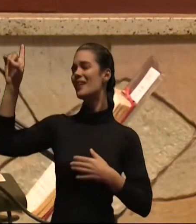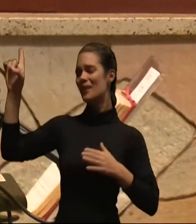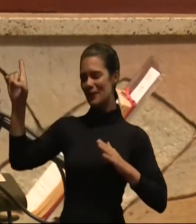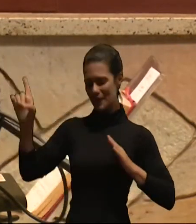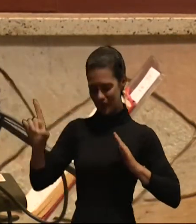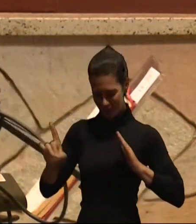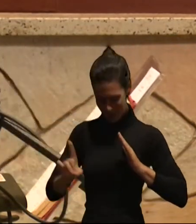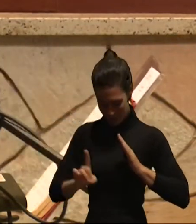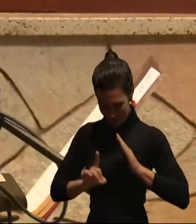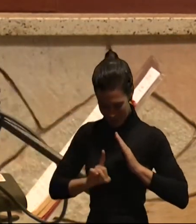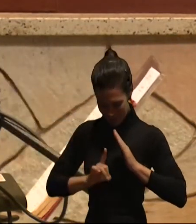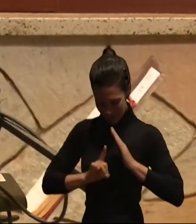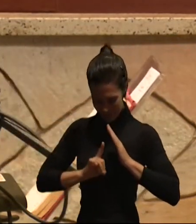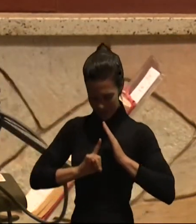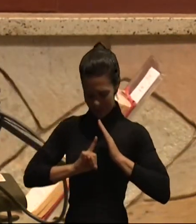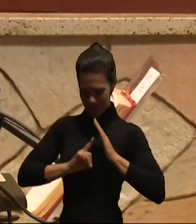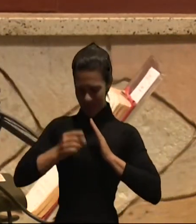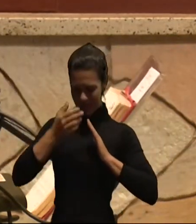Senhor